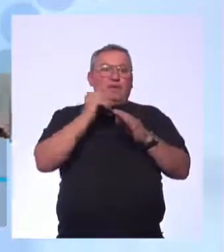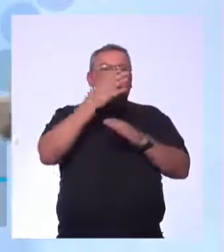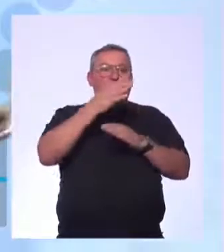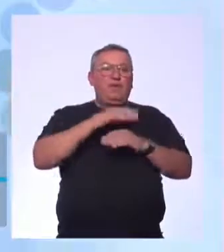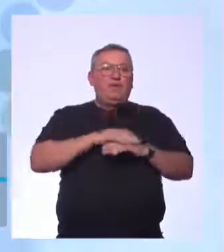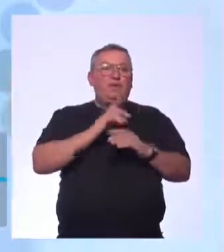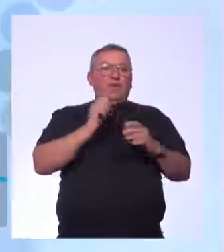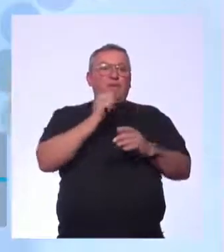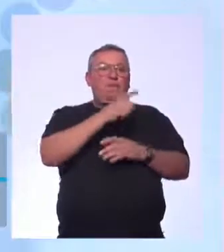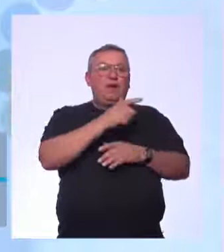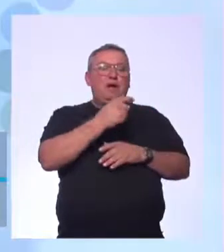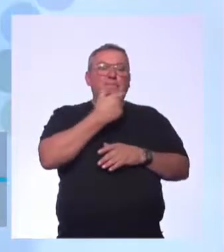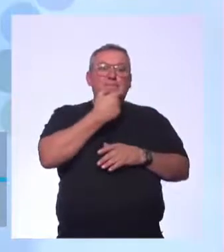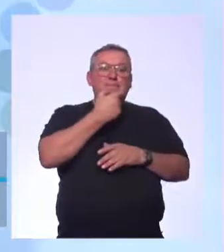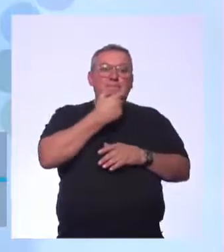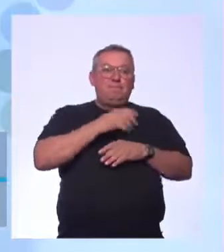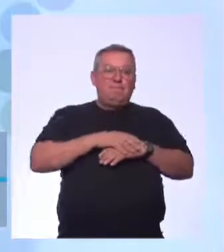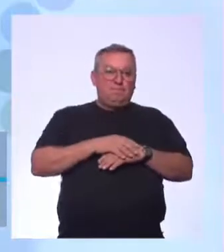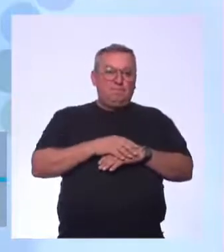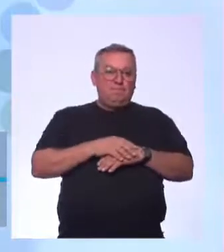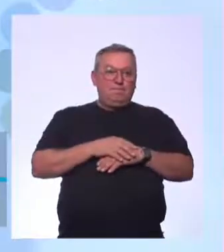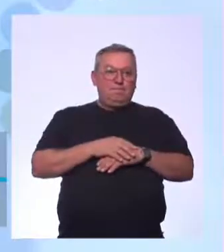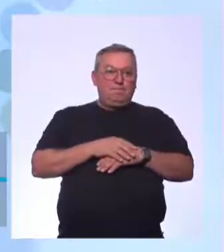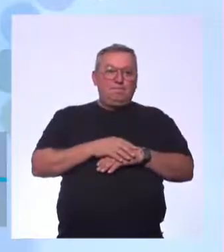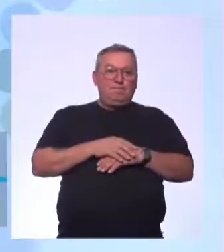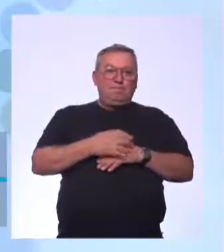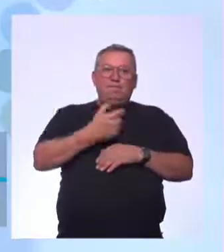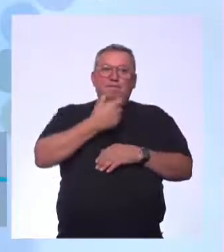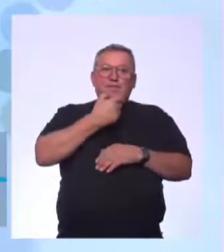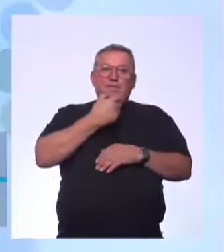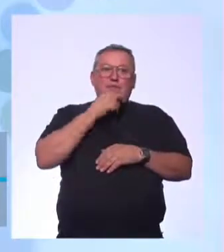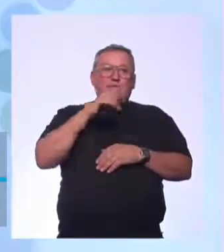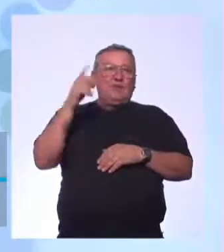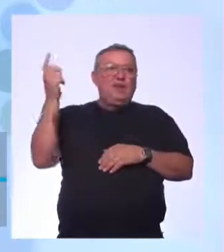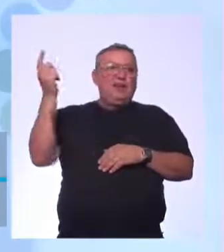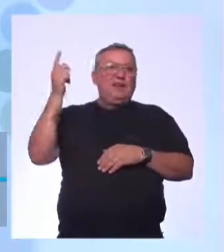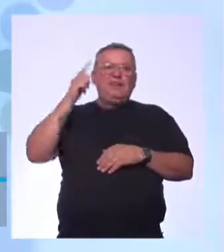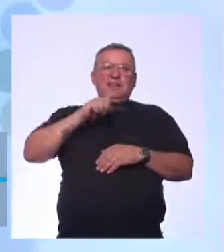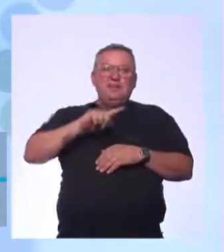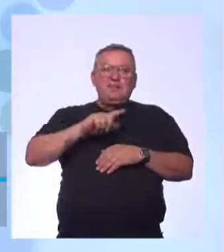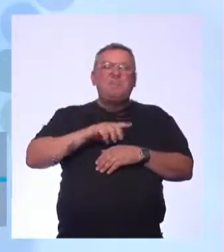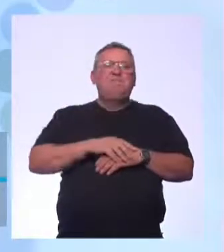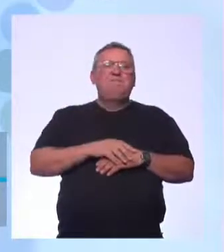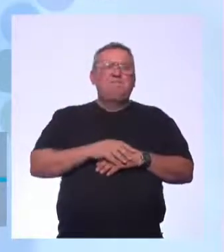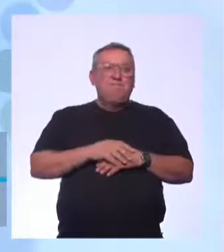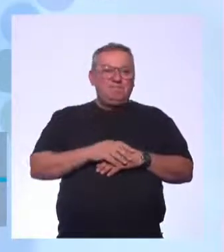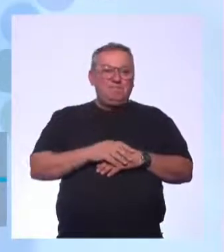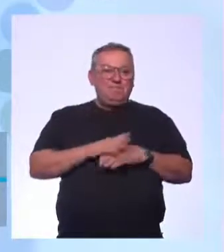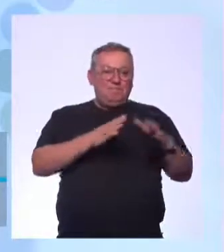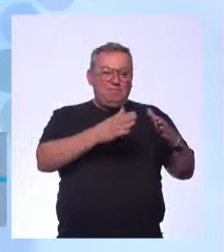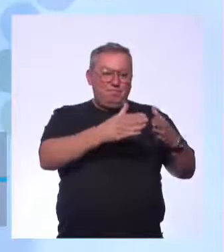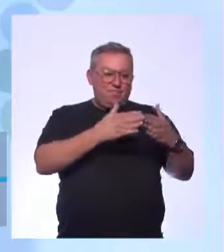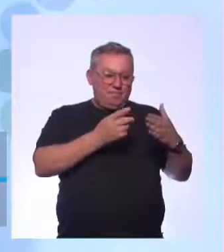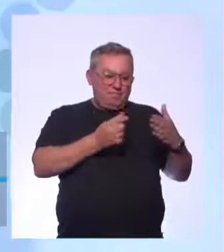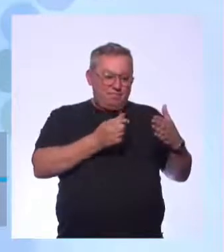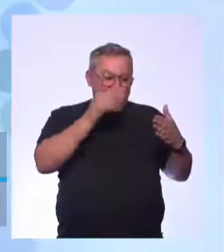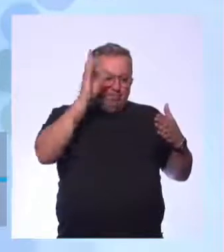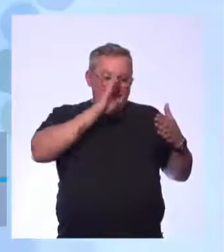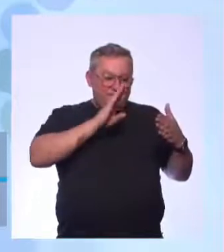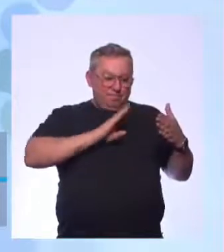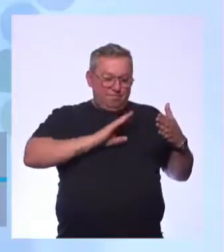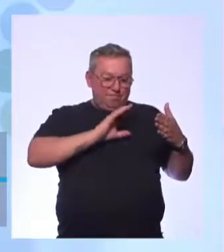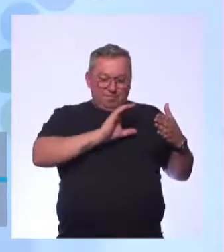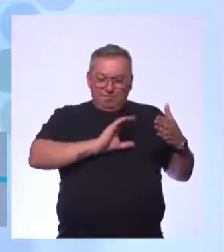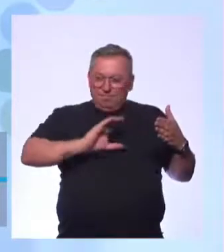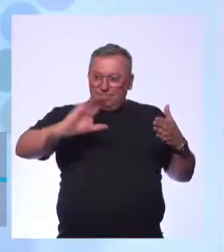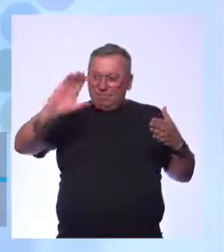foi pagar aí a sua independência. Inglaterra só está saindo ganhando, né? Olha a vantagem da Inglaterra. Ela empresta o dinheiro para o